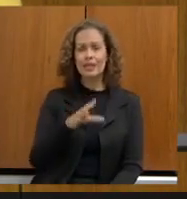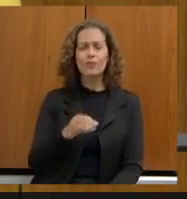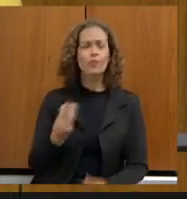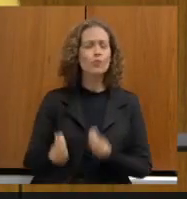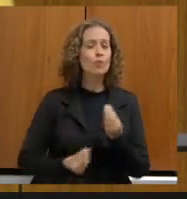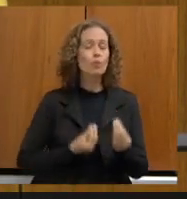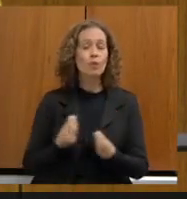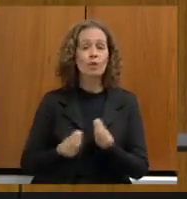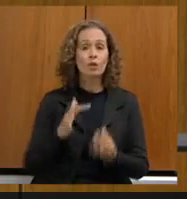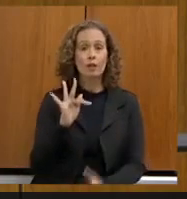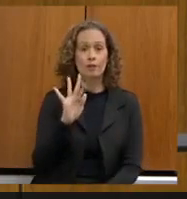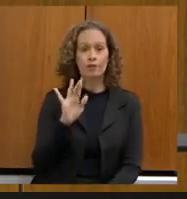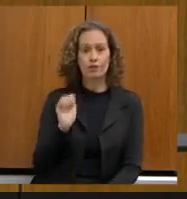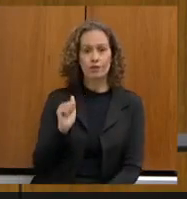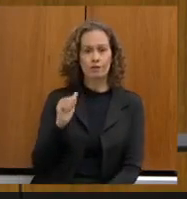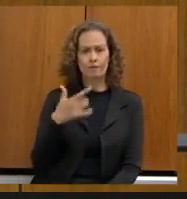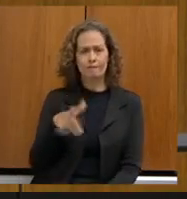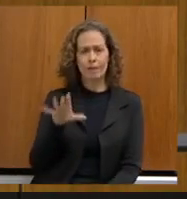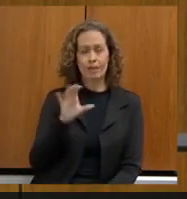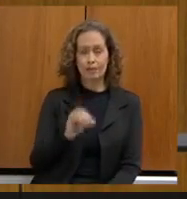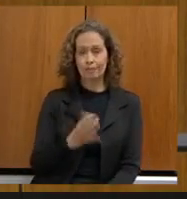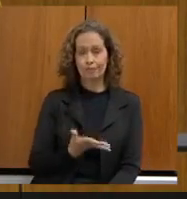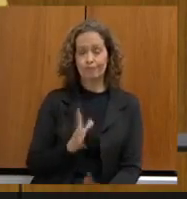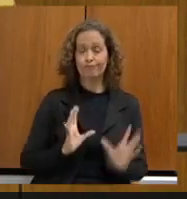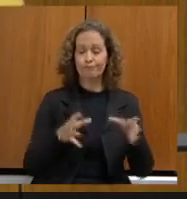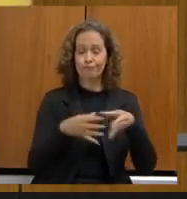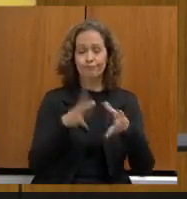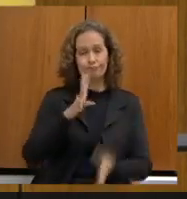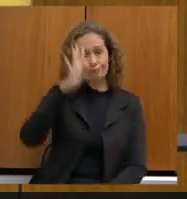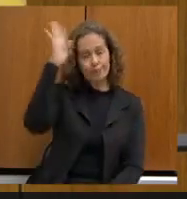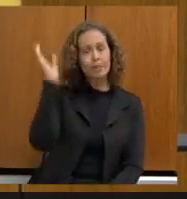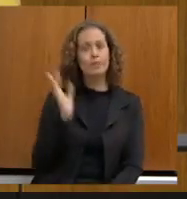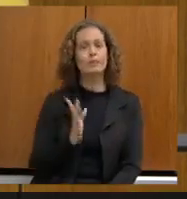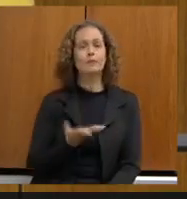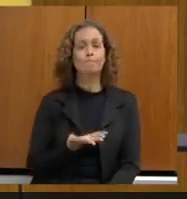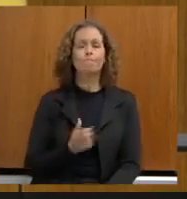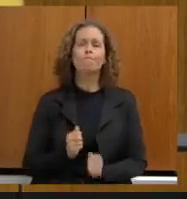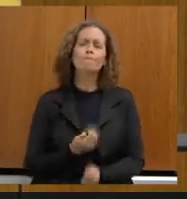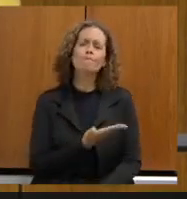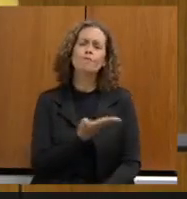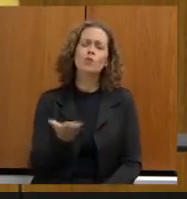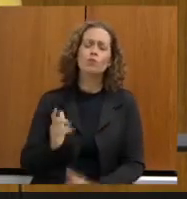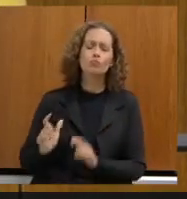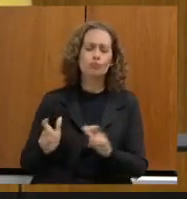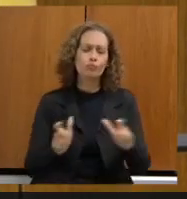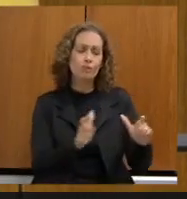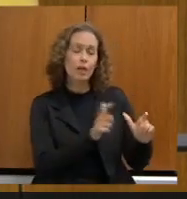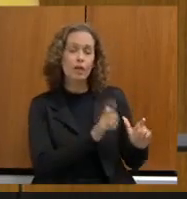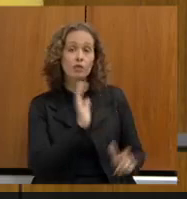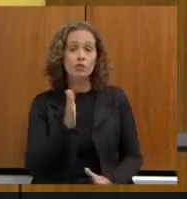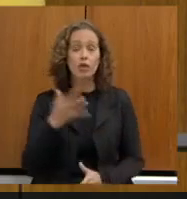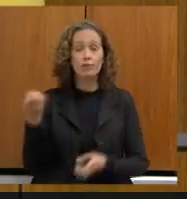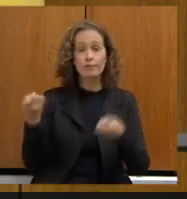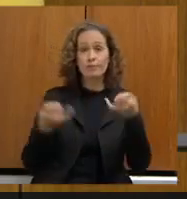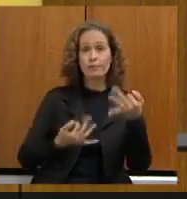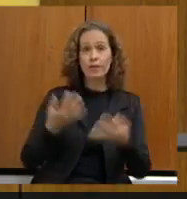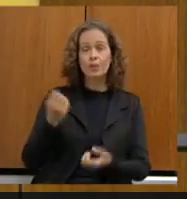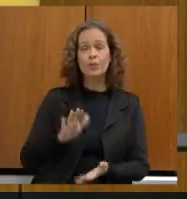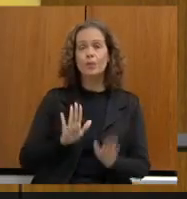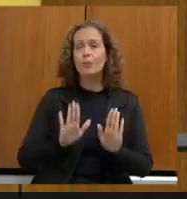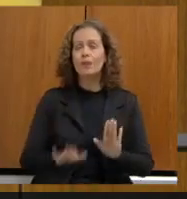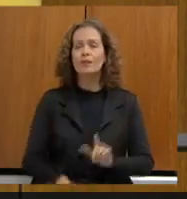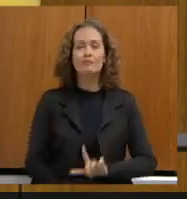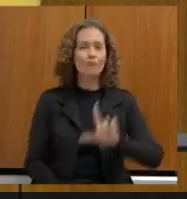frações um dos bombeiros-militares estou falou em muitas regiões e o meu Leste não